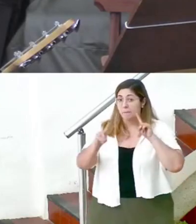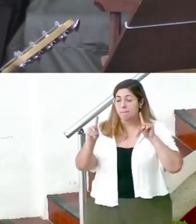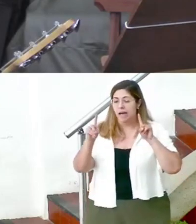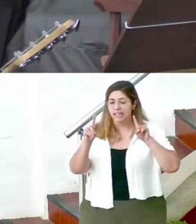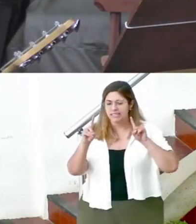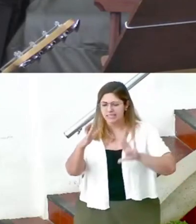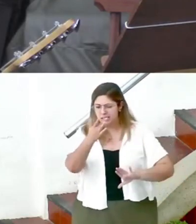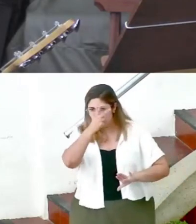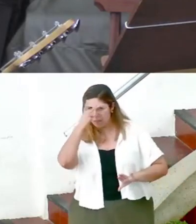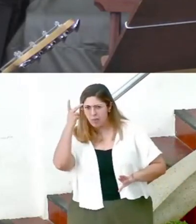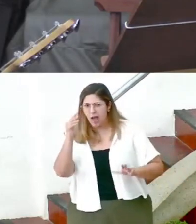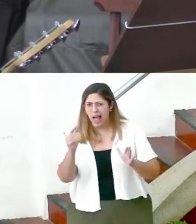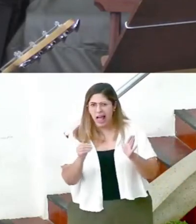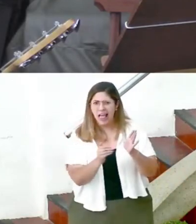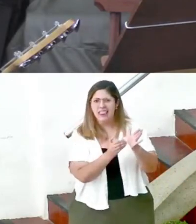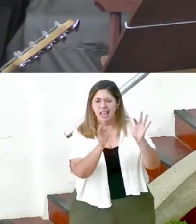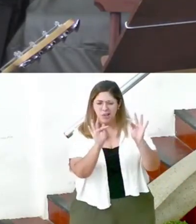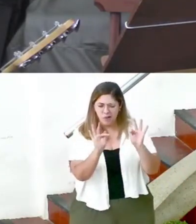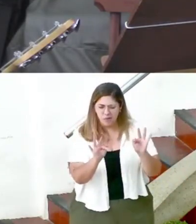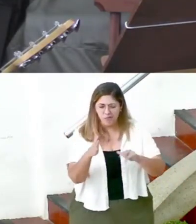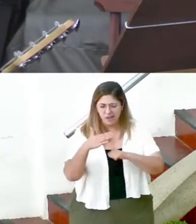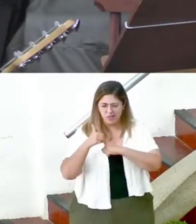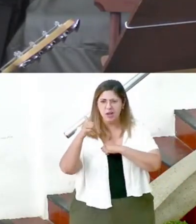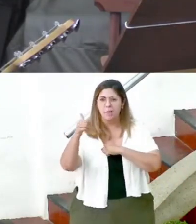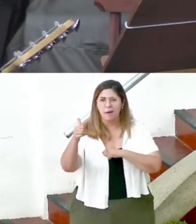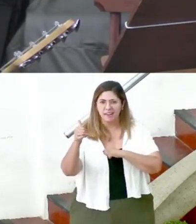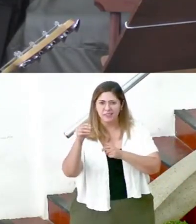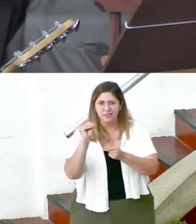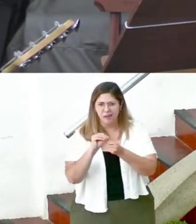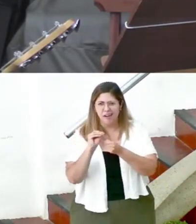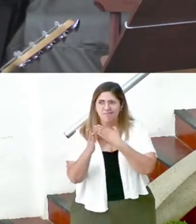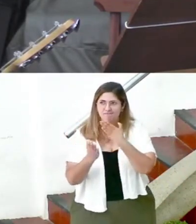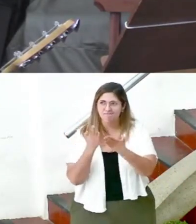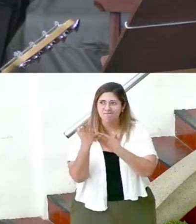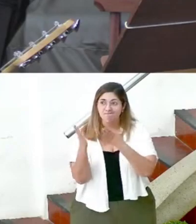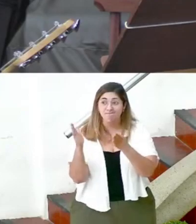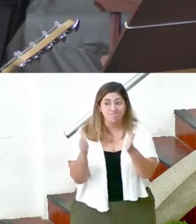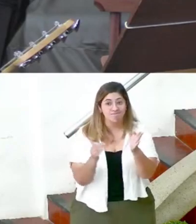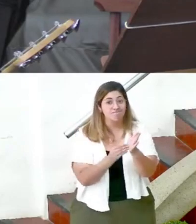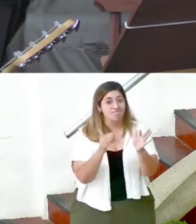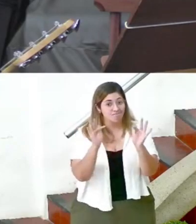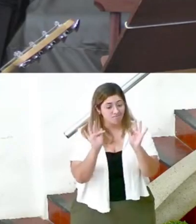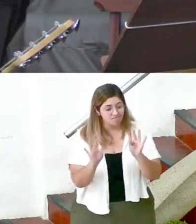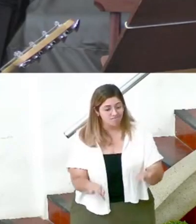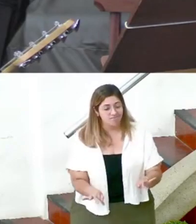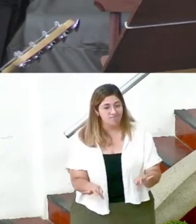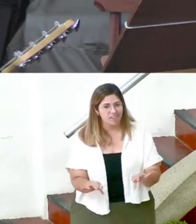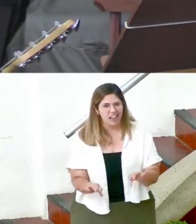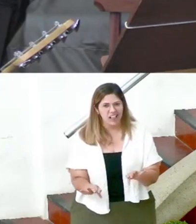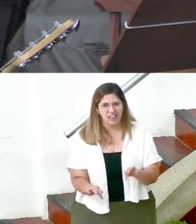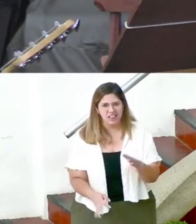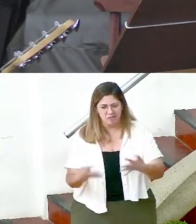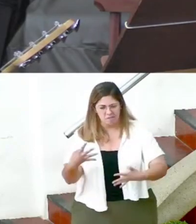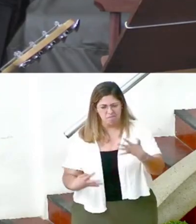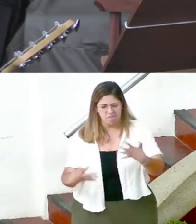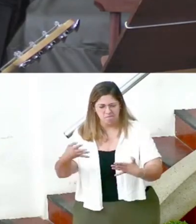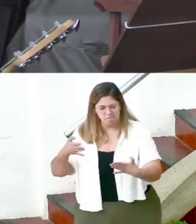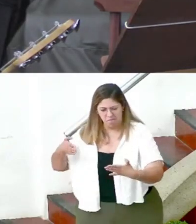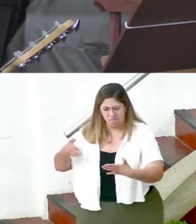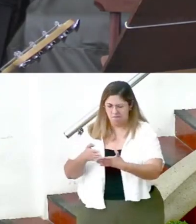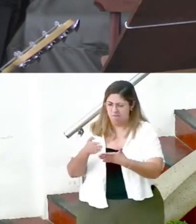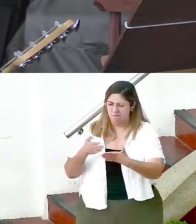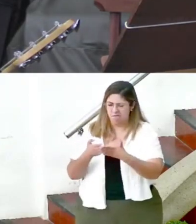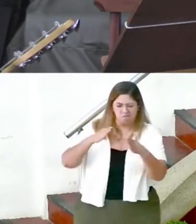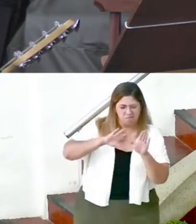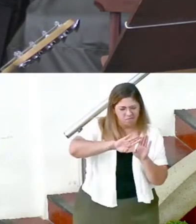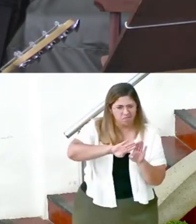vão até o fim no seu chamado. Existem algumas pessoas que realmente nada as impede. Os riscos não as